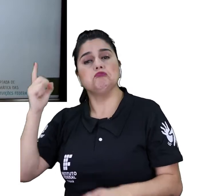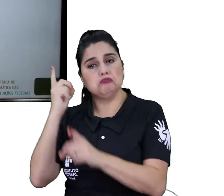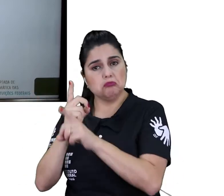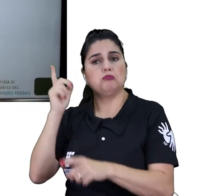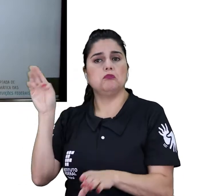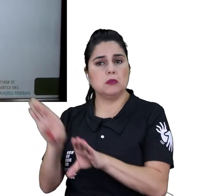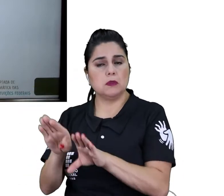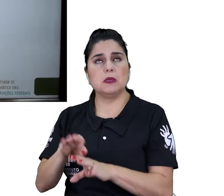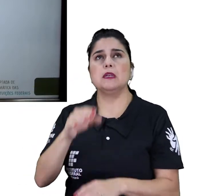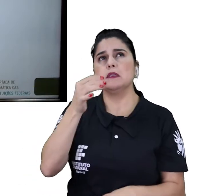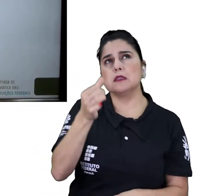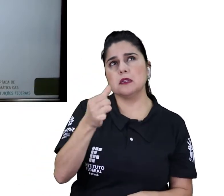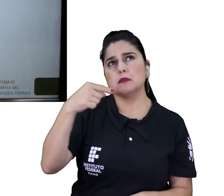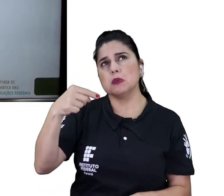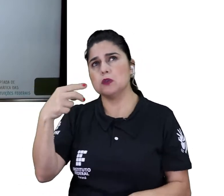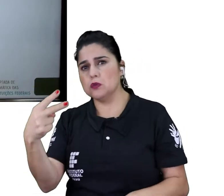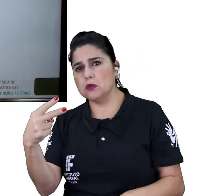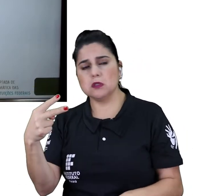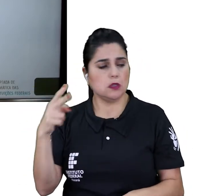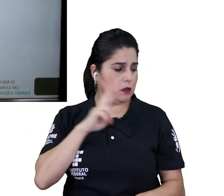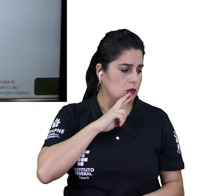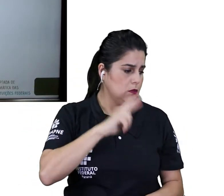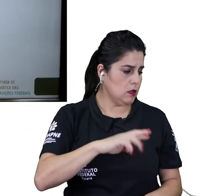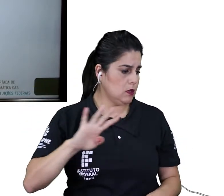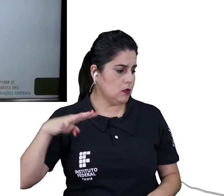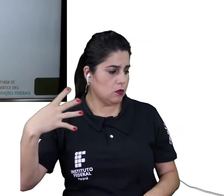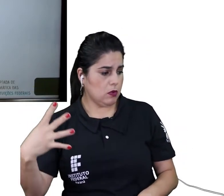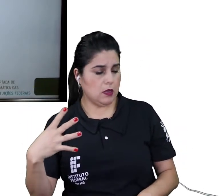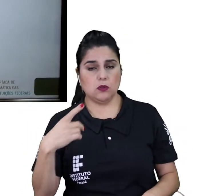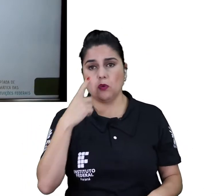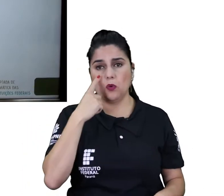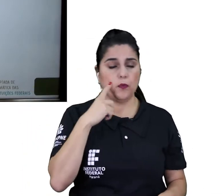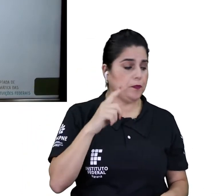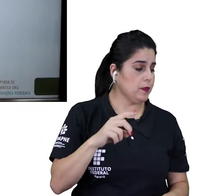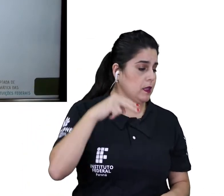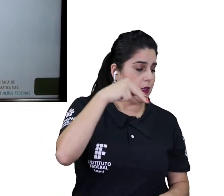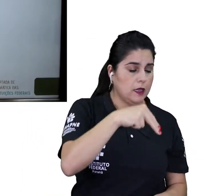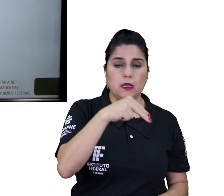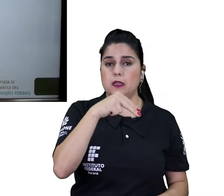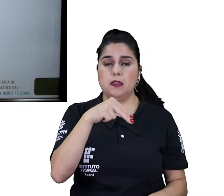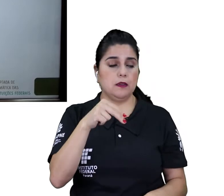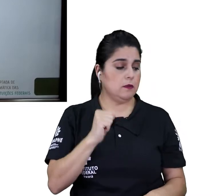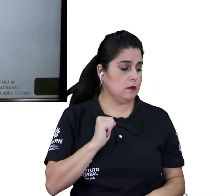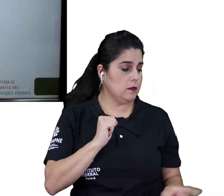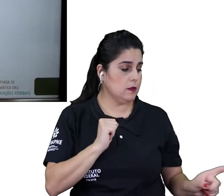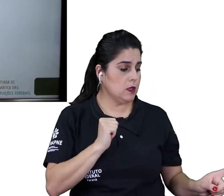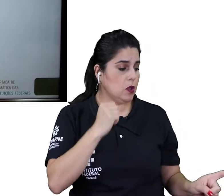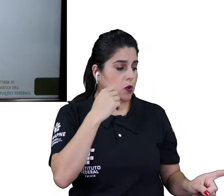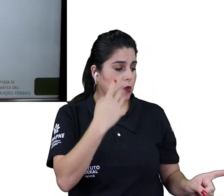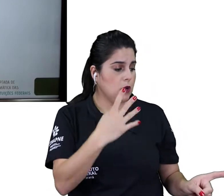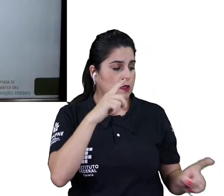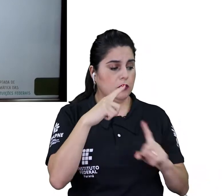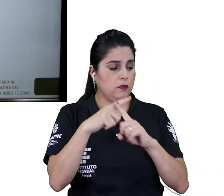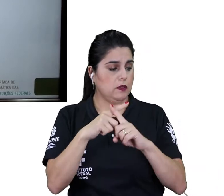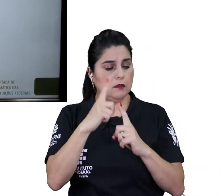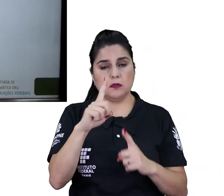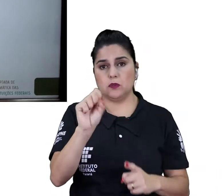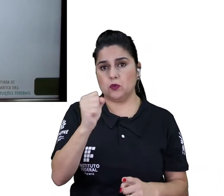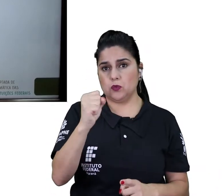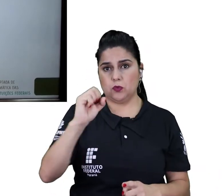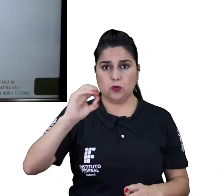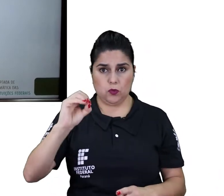Então, 6 menos 2, 4. N menos 2, então 6 menos 2, 4 vezes